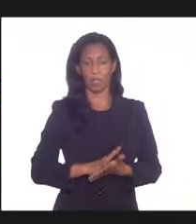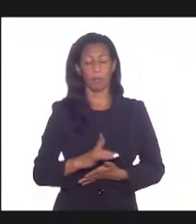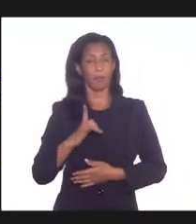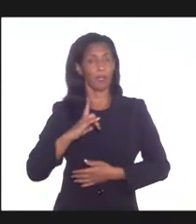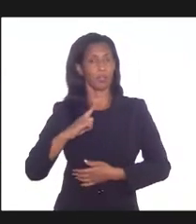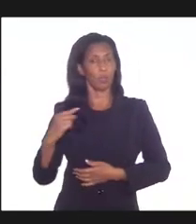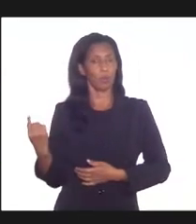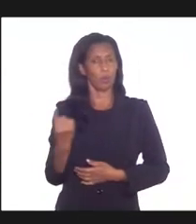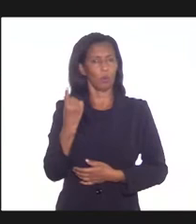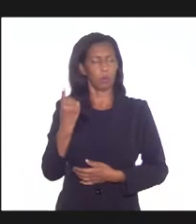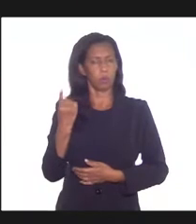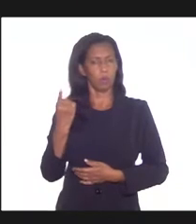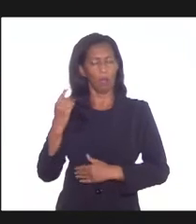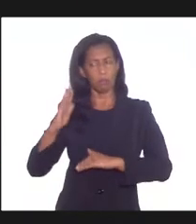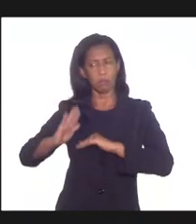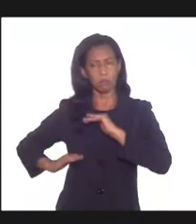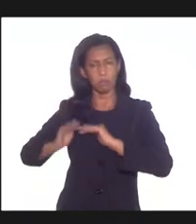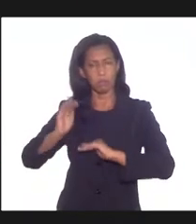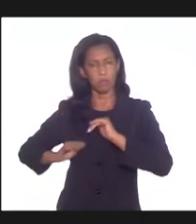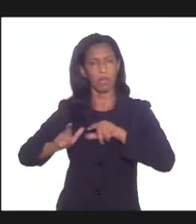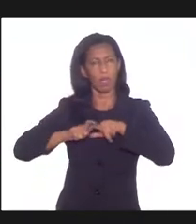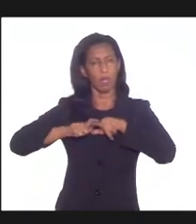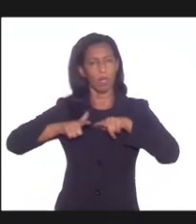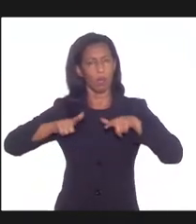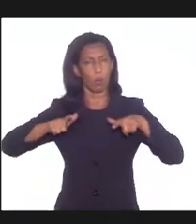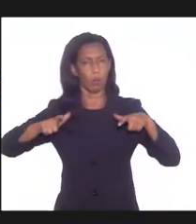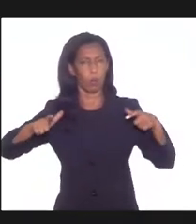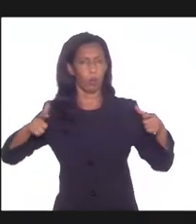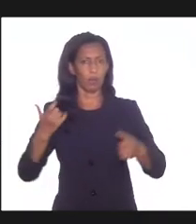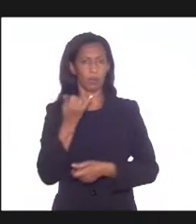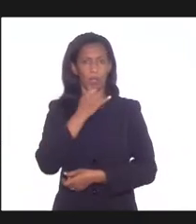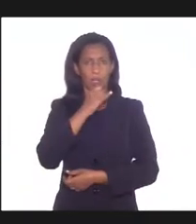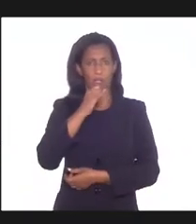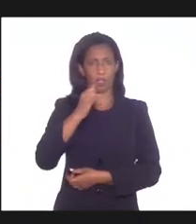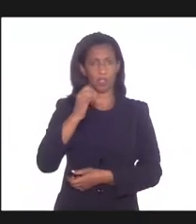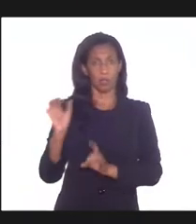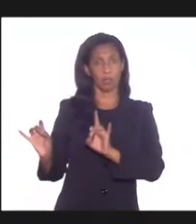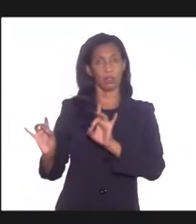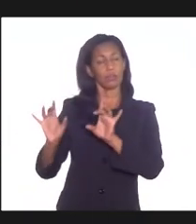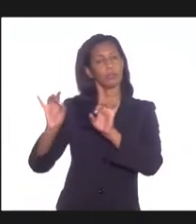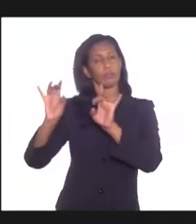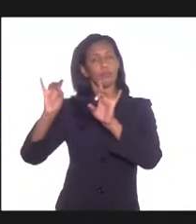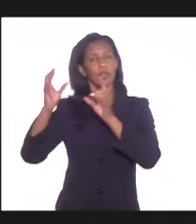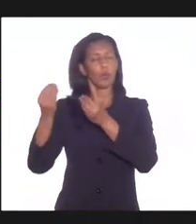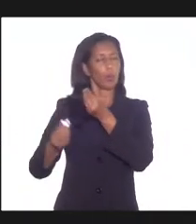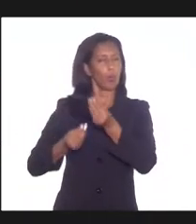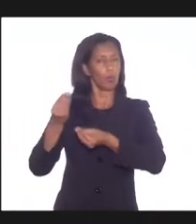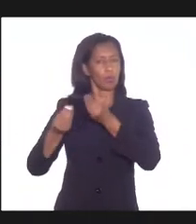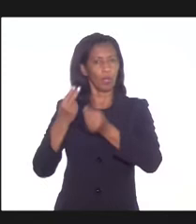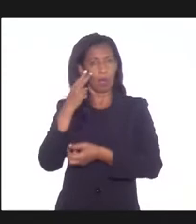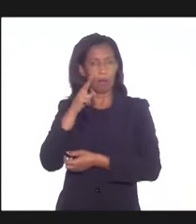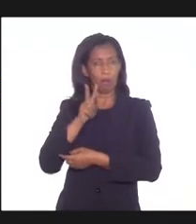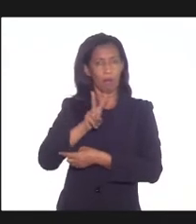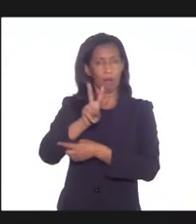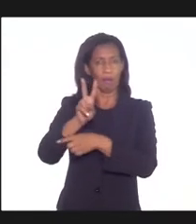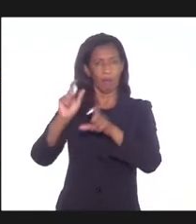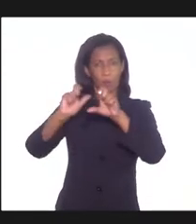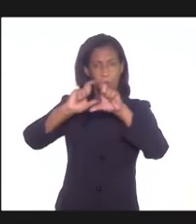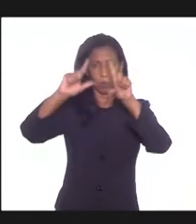potencial muito grande para o crescimento da energia elétrica, especialmente, como já se pode ver na grande